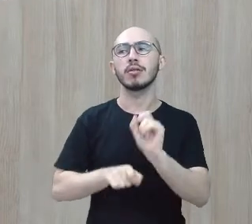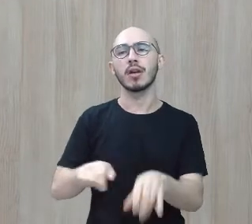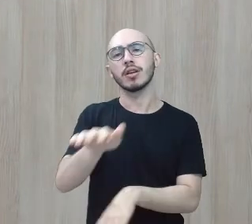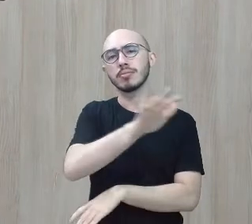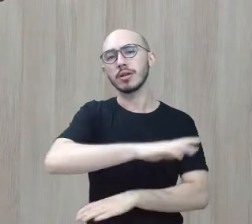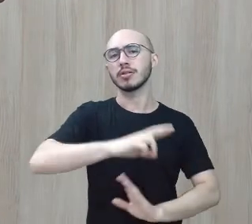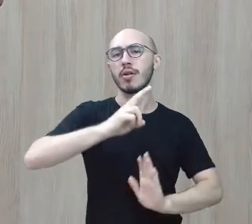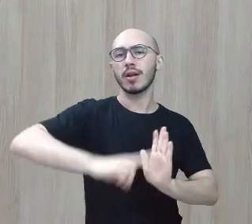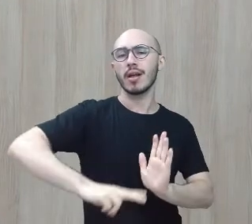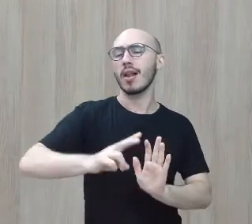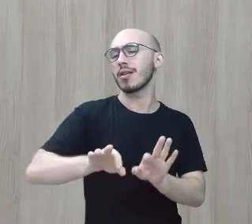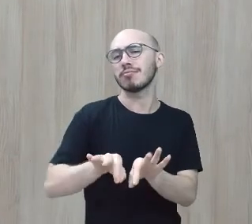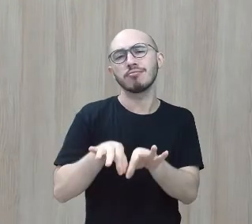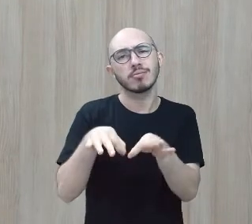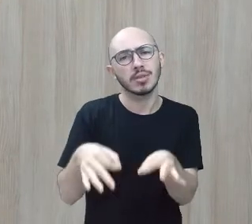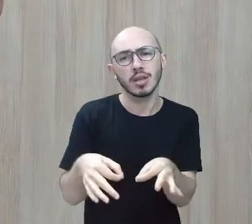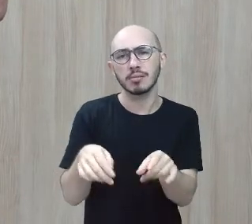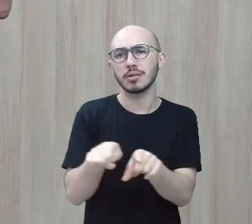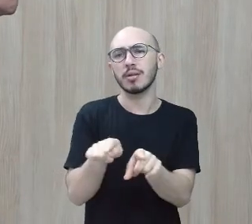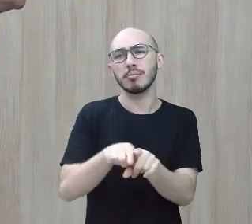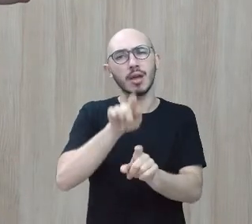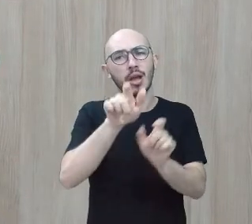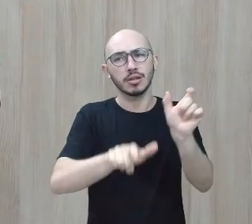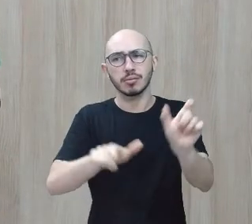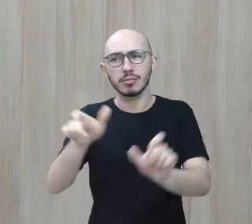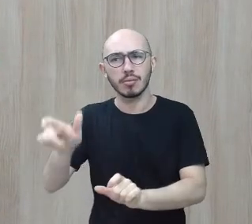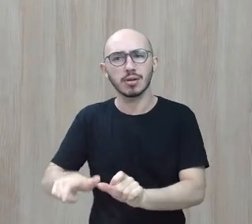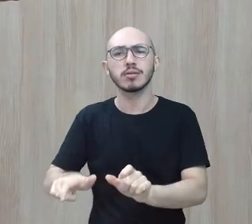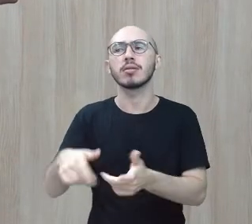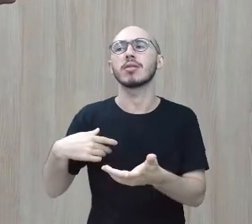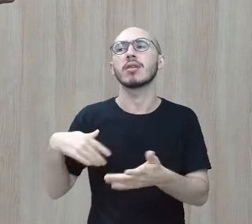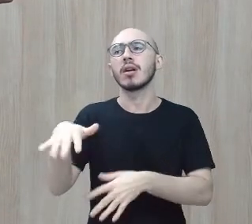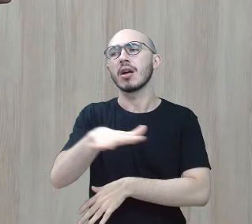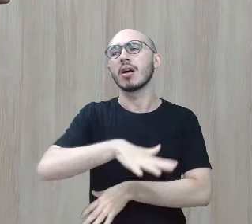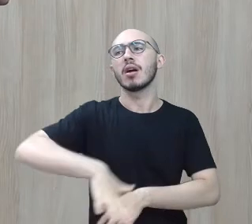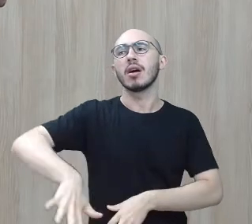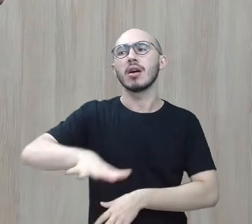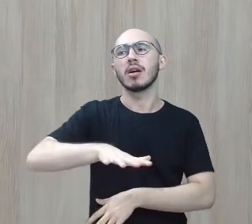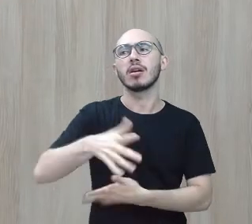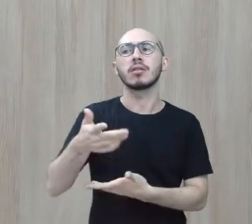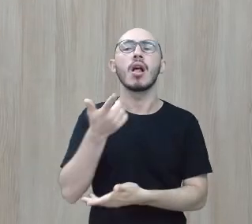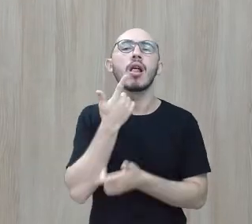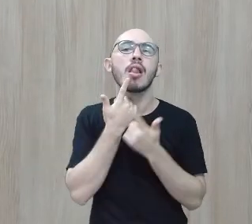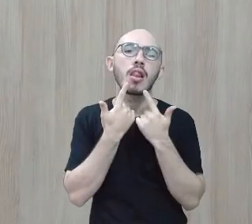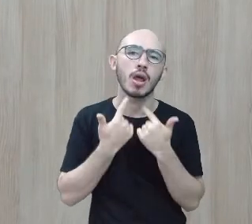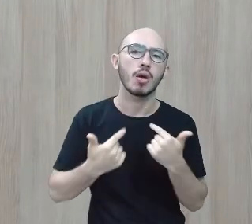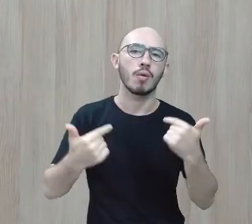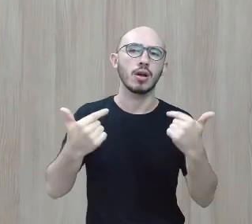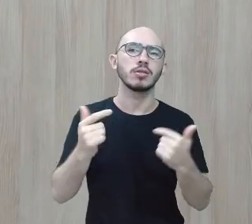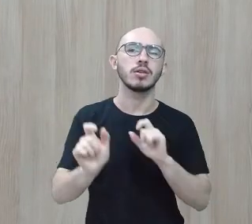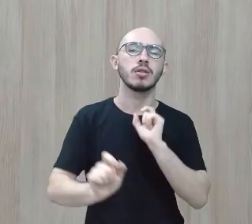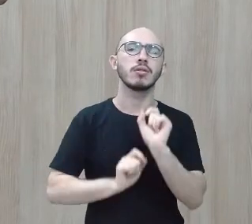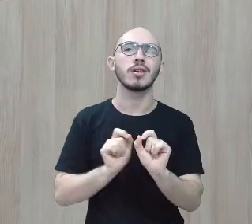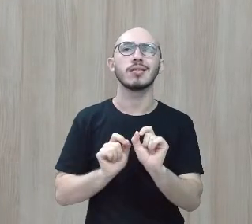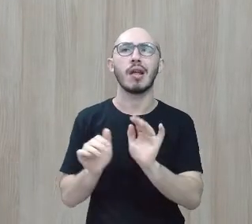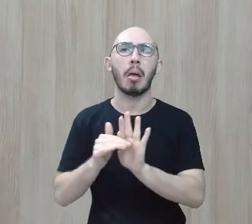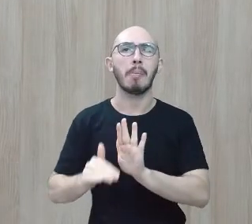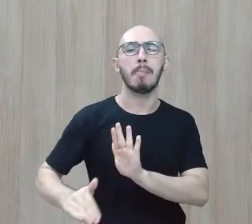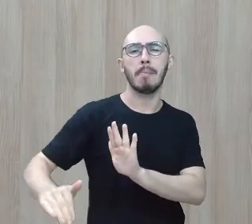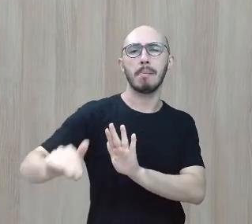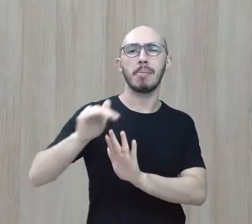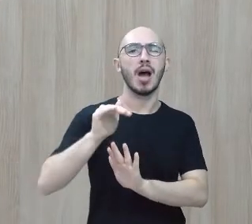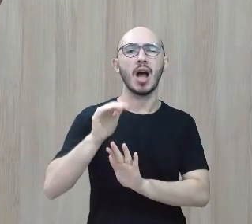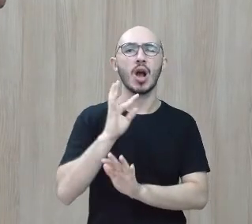a pessoa simples, não é? A pessoa com uma linguagem que não tem tanto um